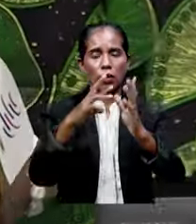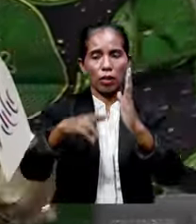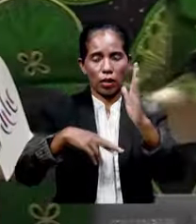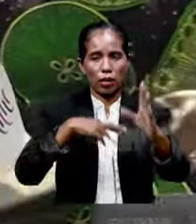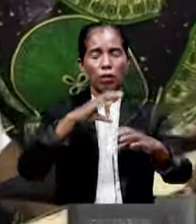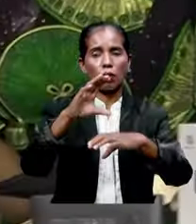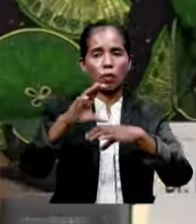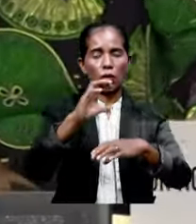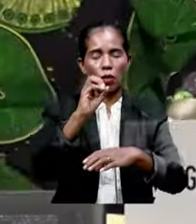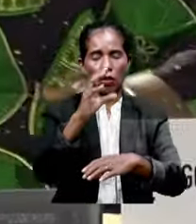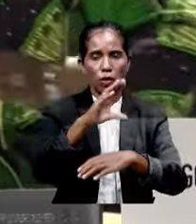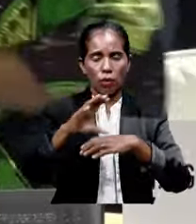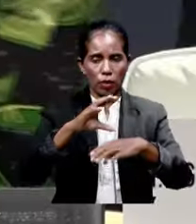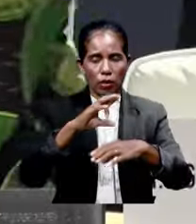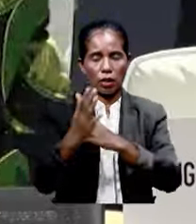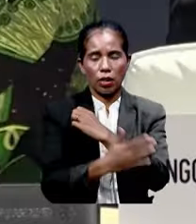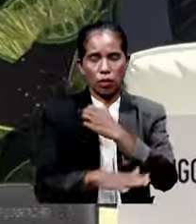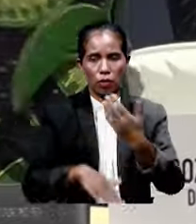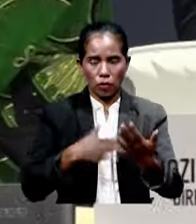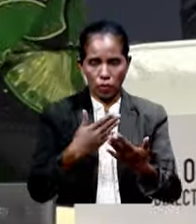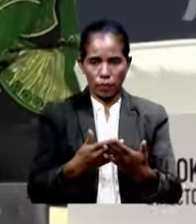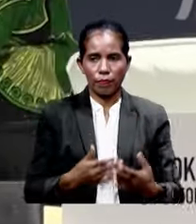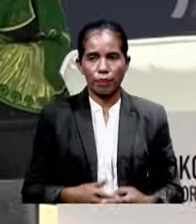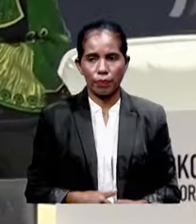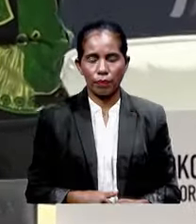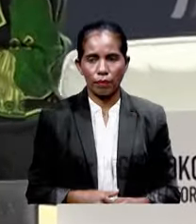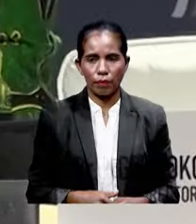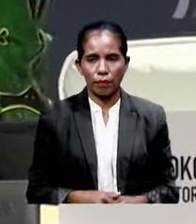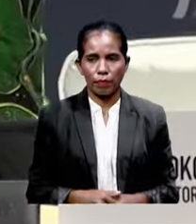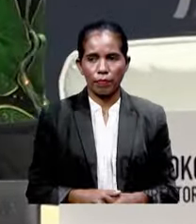comércio internasional sira ia nivel global ka basic nivel global. Marito da Costa, ZMN.